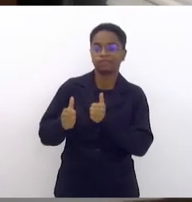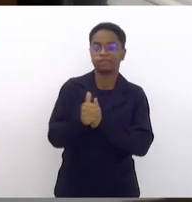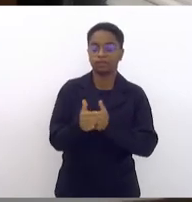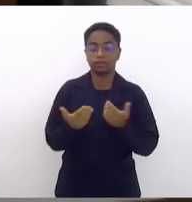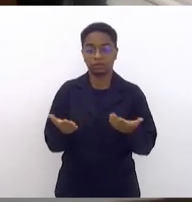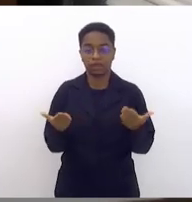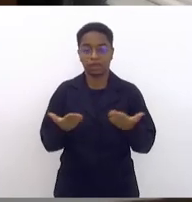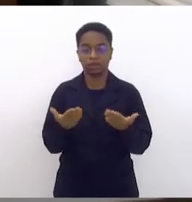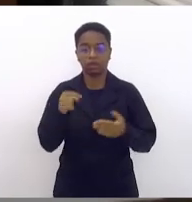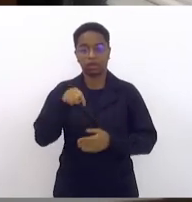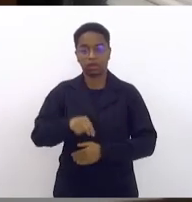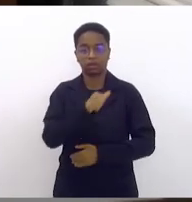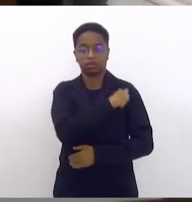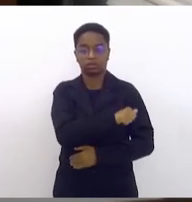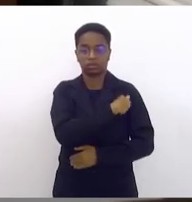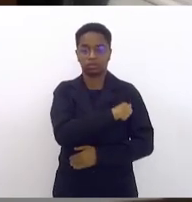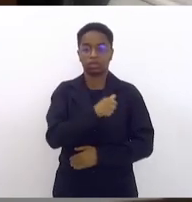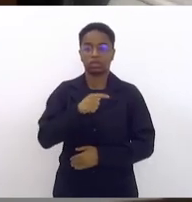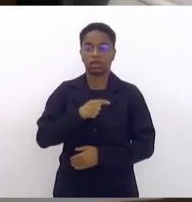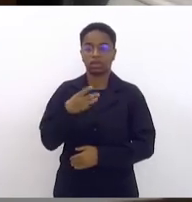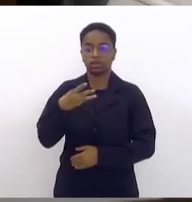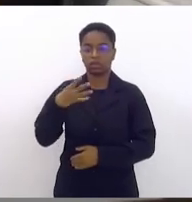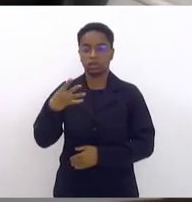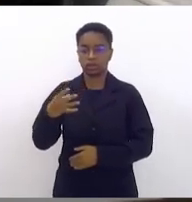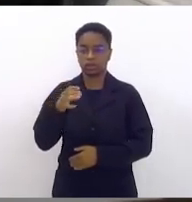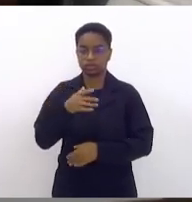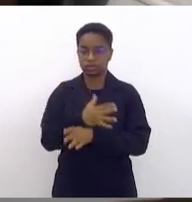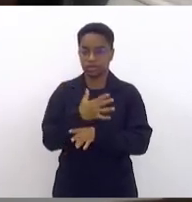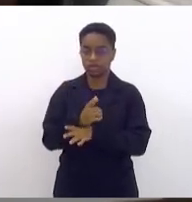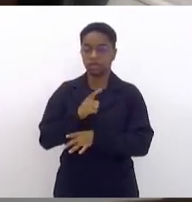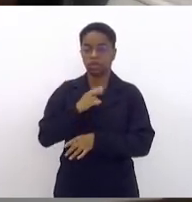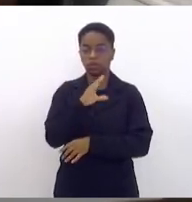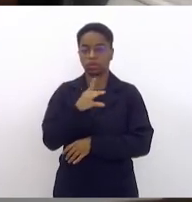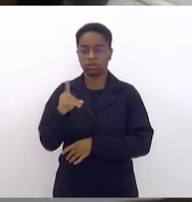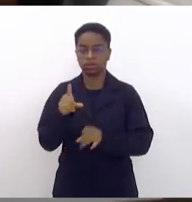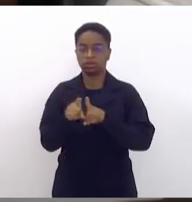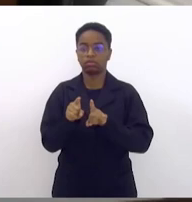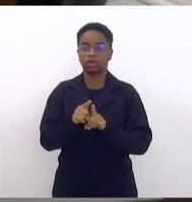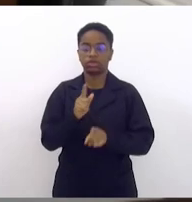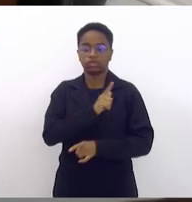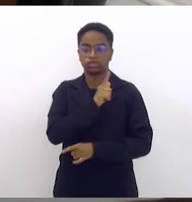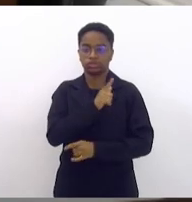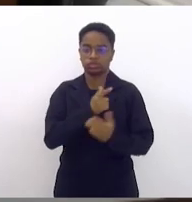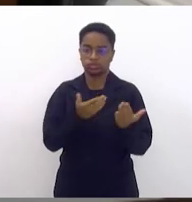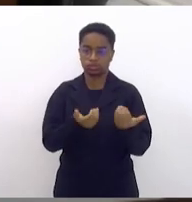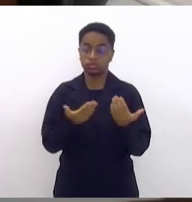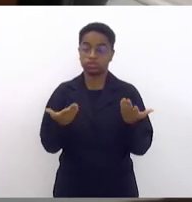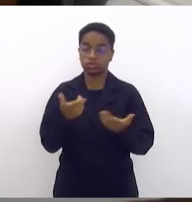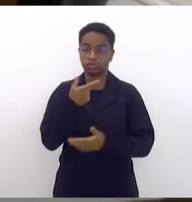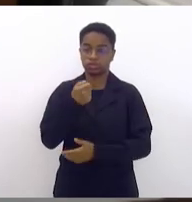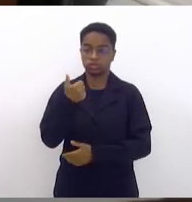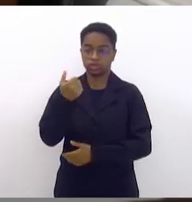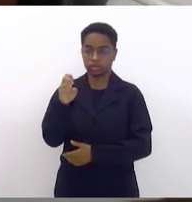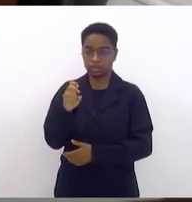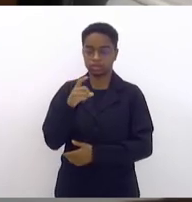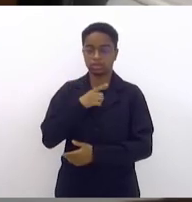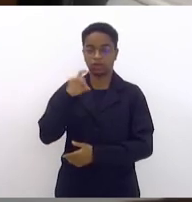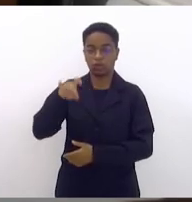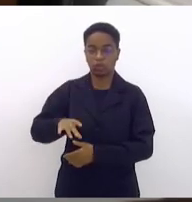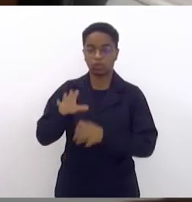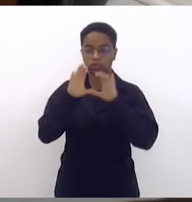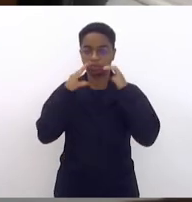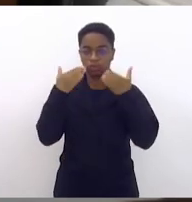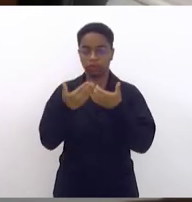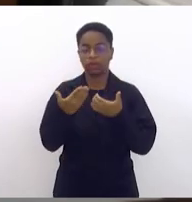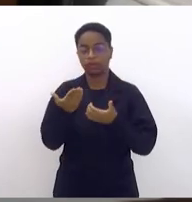aqui no estado do Rio 34 cidades com coordenadorias com gestões de Juventude em 2015 data da última conferência a gente tinha